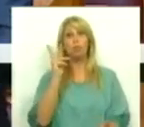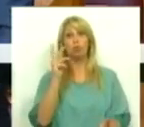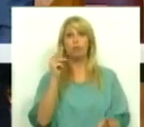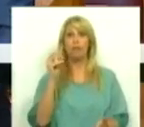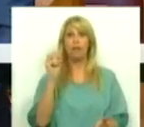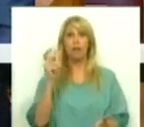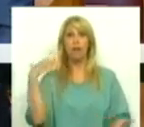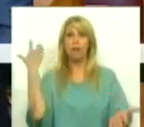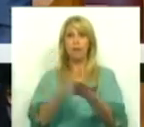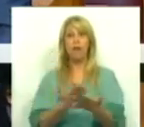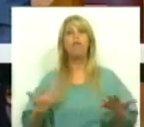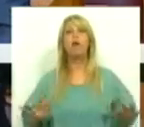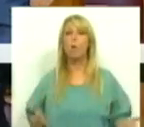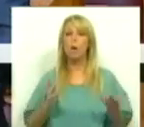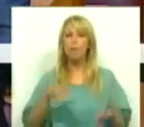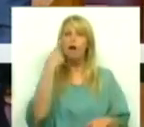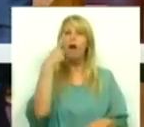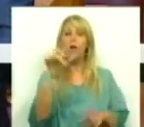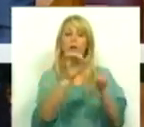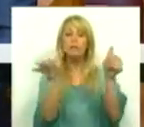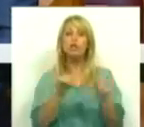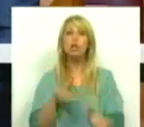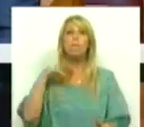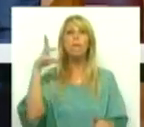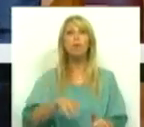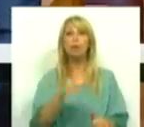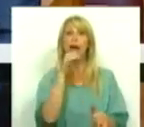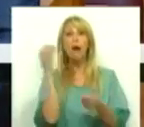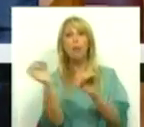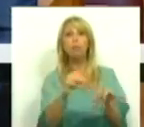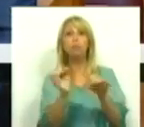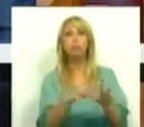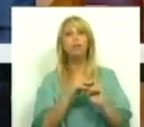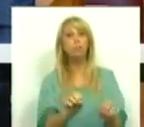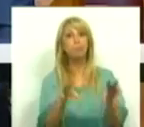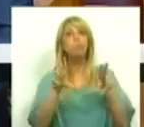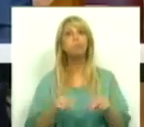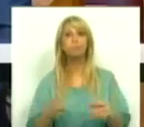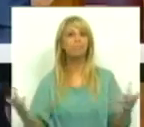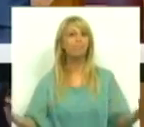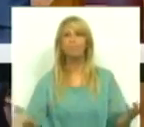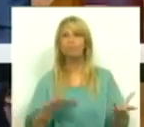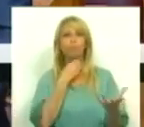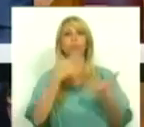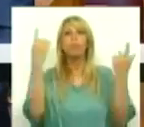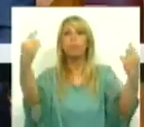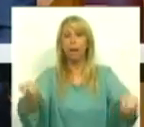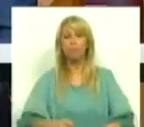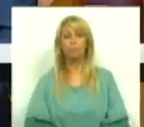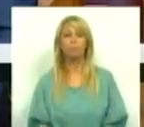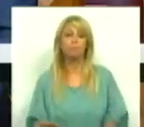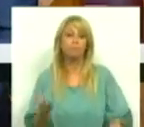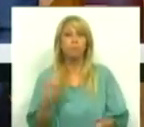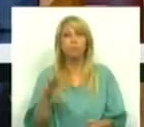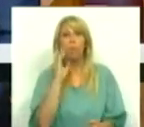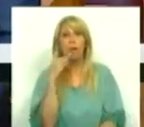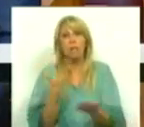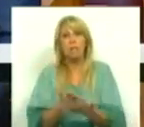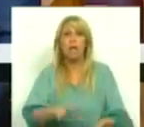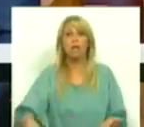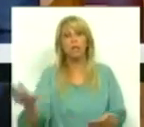de reconhecer que o sistema português de abastecimento de águas e saneamento está esgotado. Foi também o Partido Socialista que o deixou chegar a este